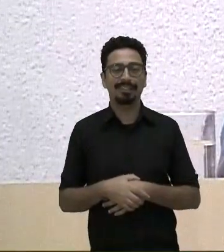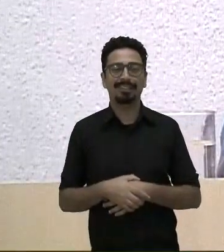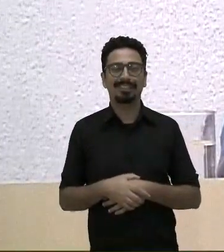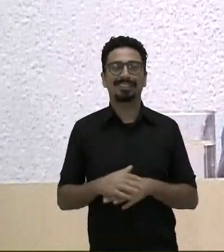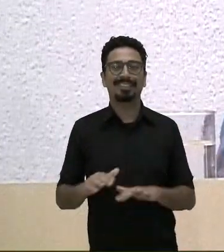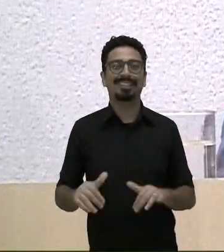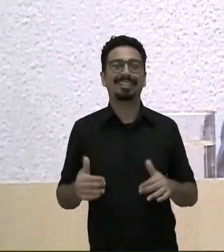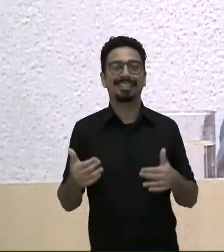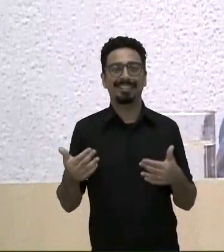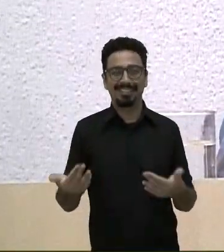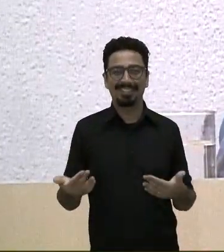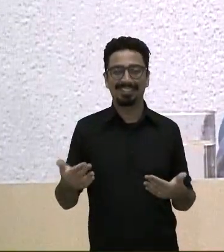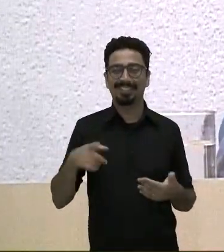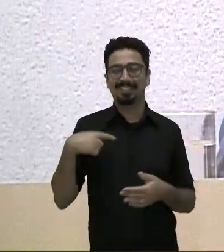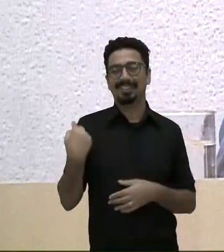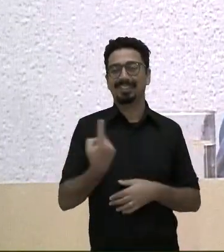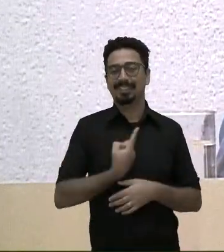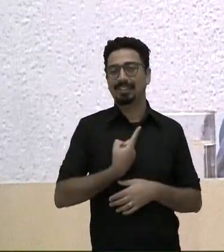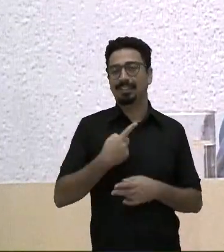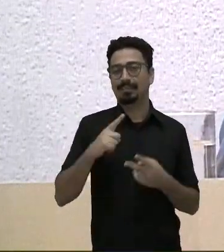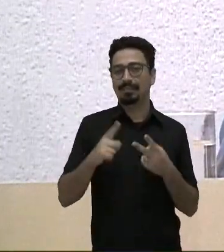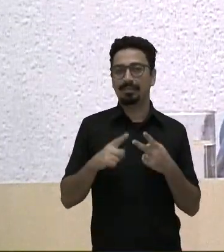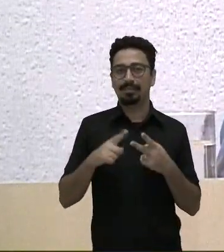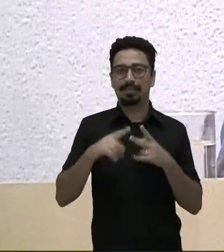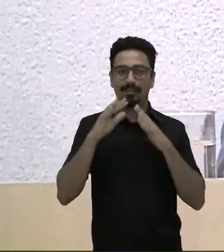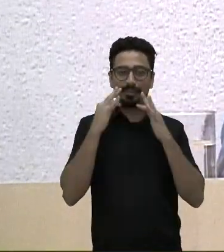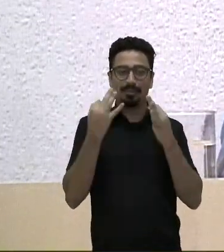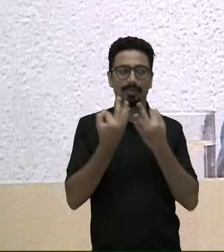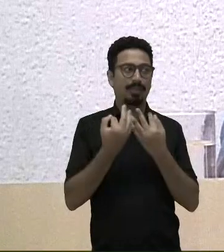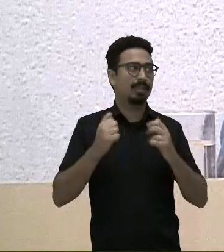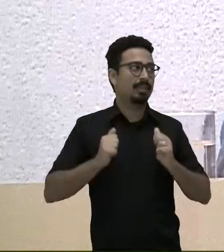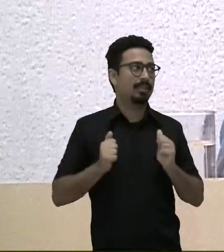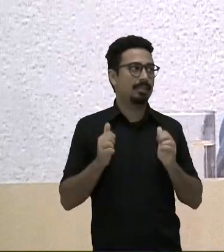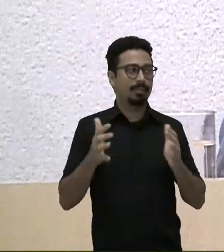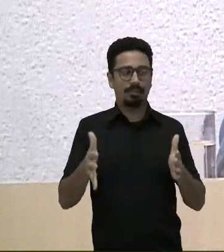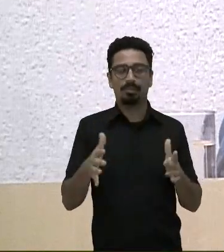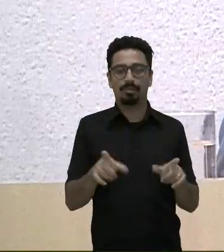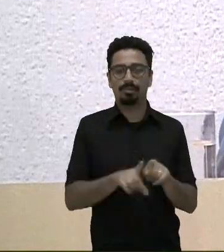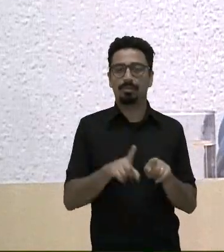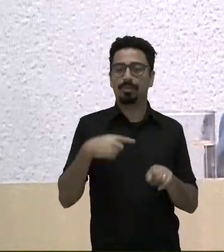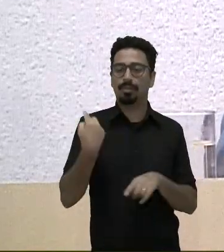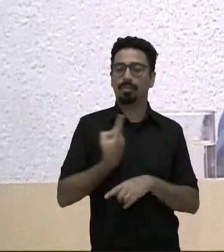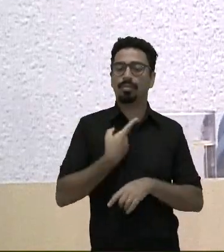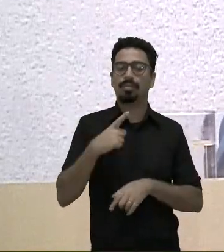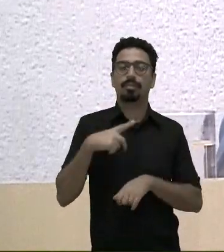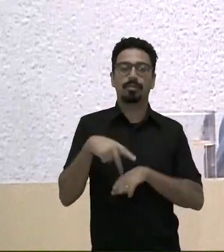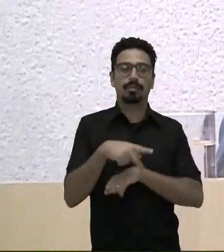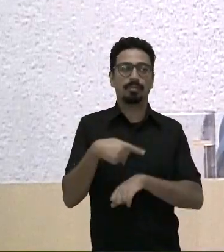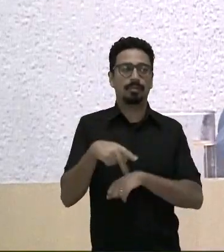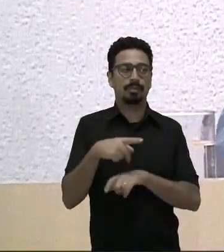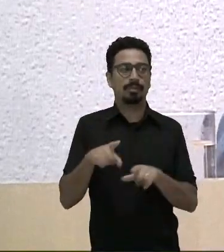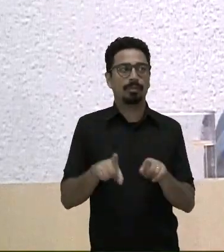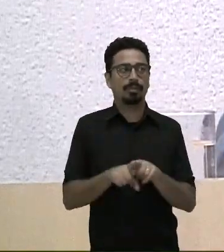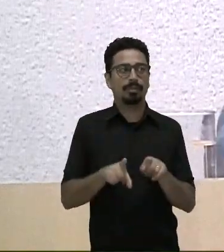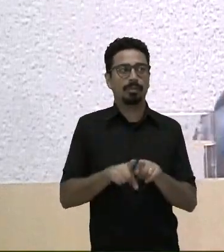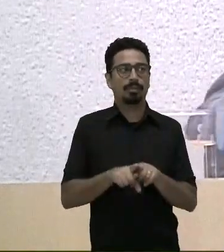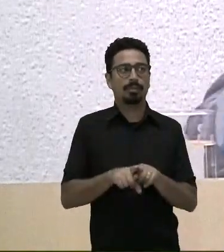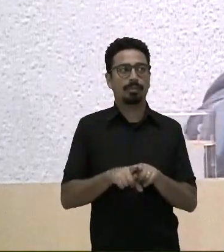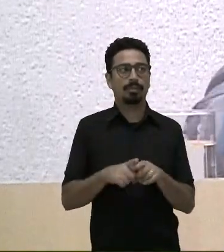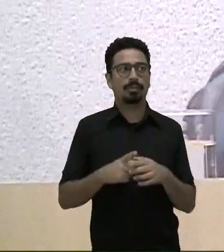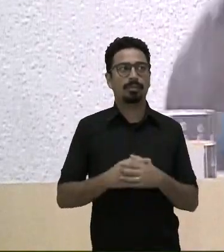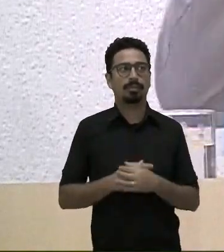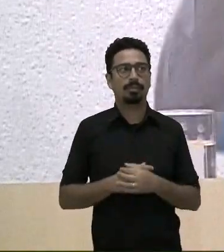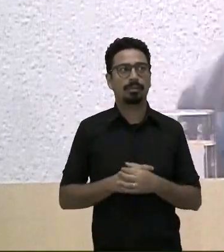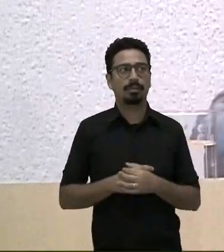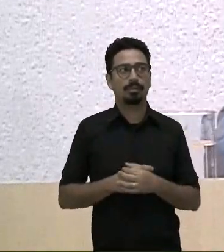lugar, segundo a família, né? E as atitudes que a gente tem nesse país. Levará a gente aonde a gente quiser.